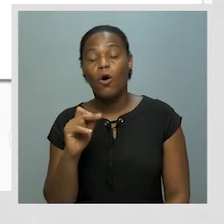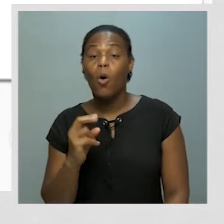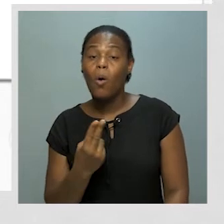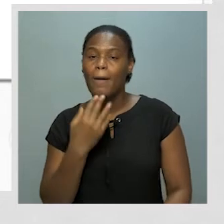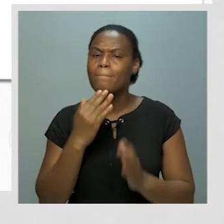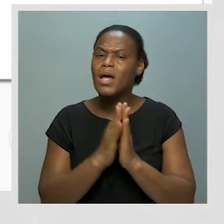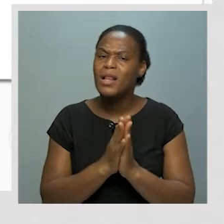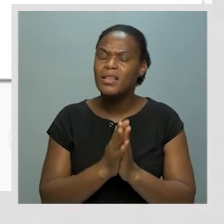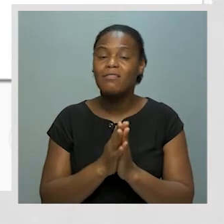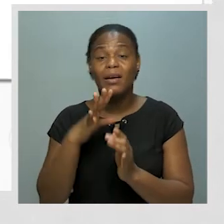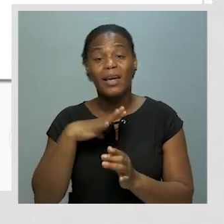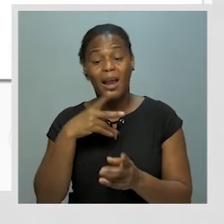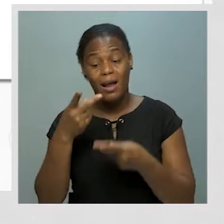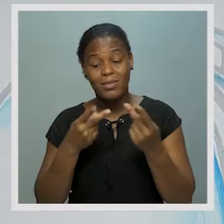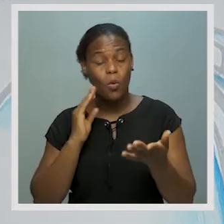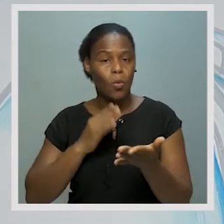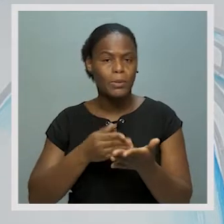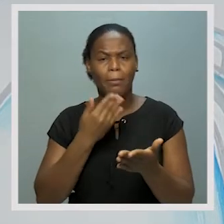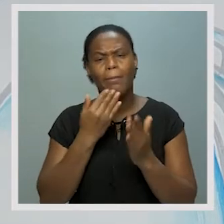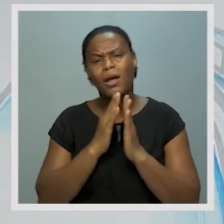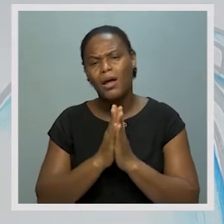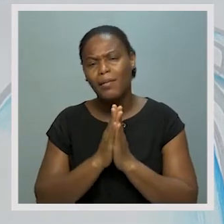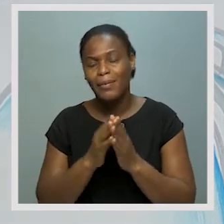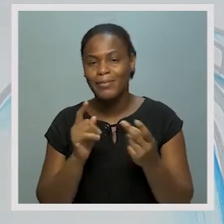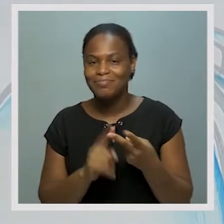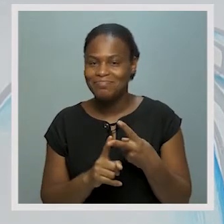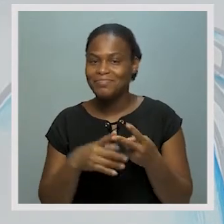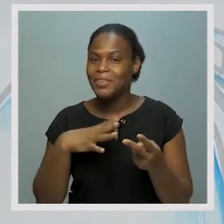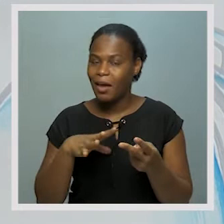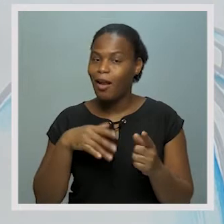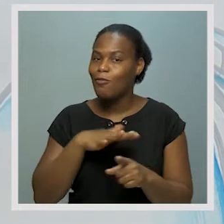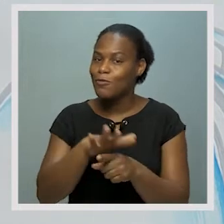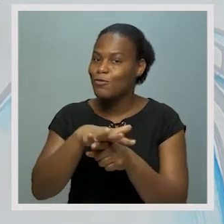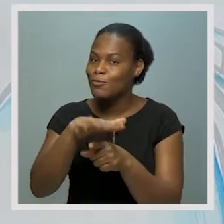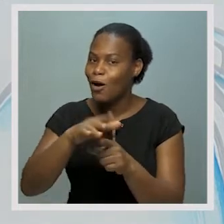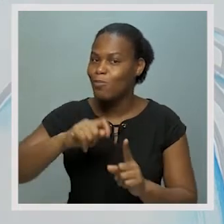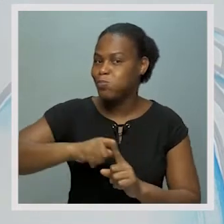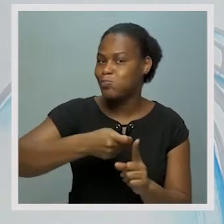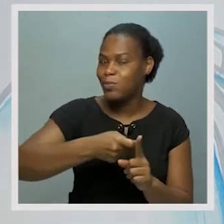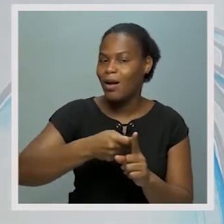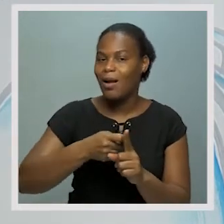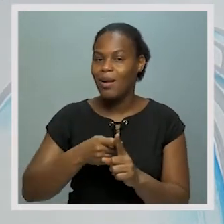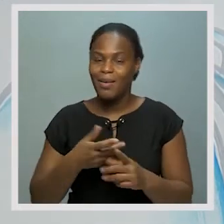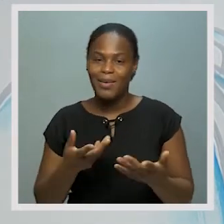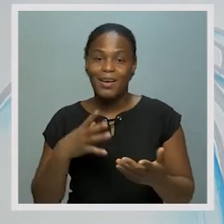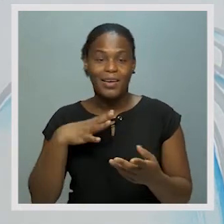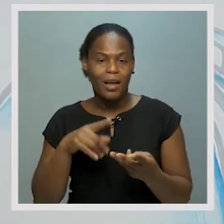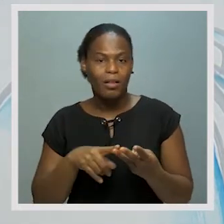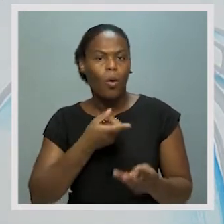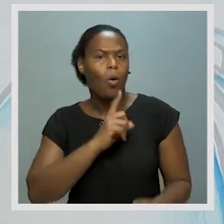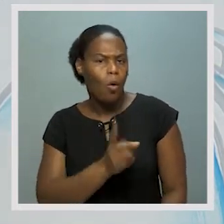apelativa pretende, em última análise, apelar, pretende persuadir,